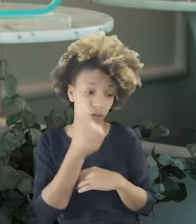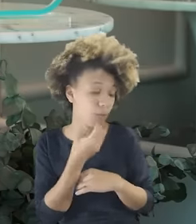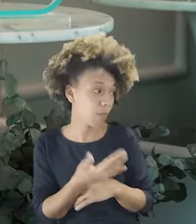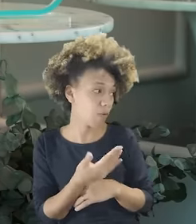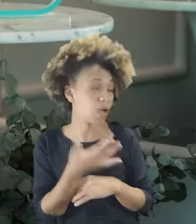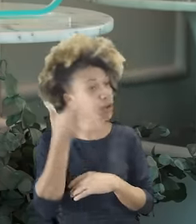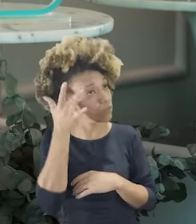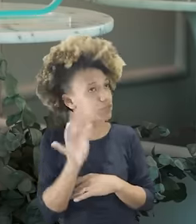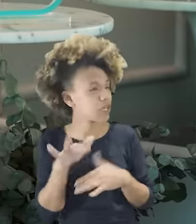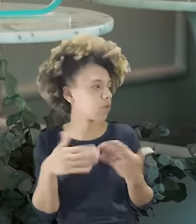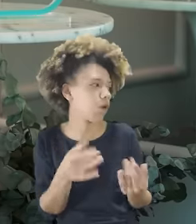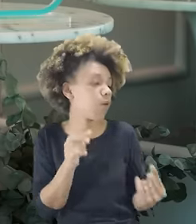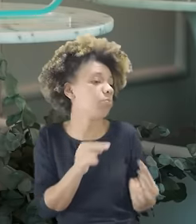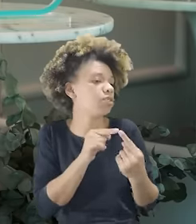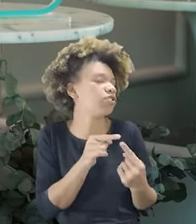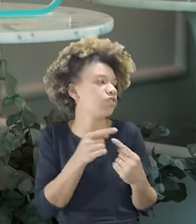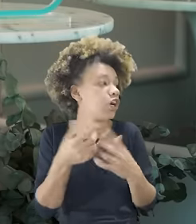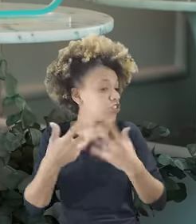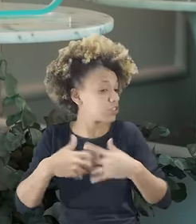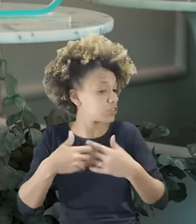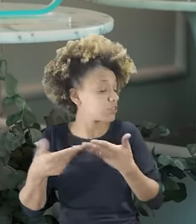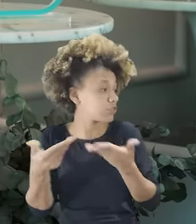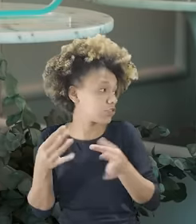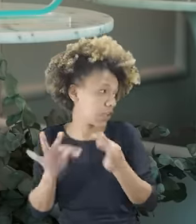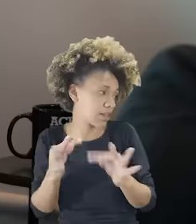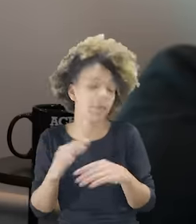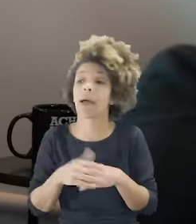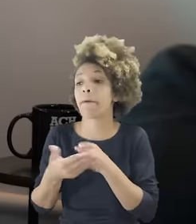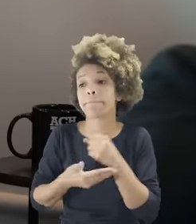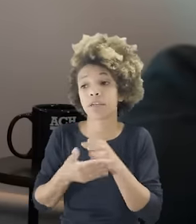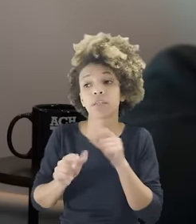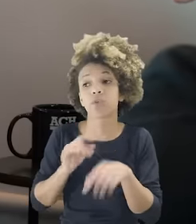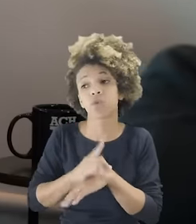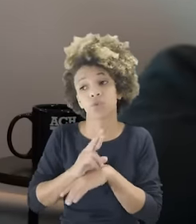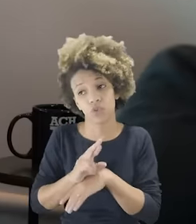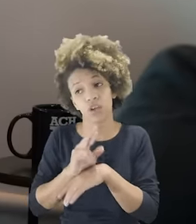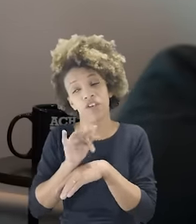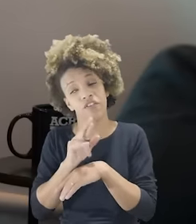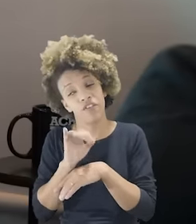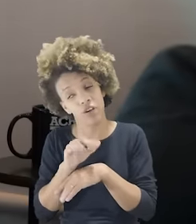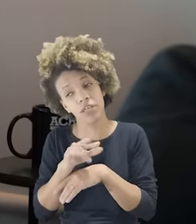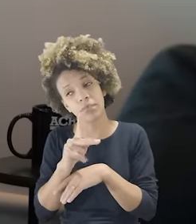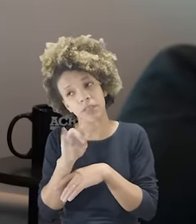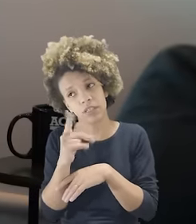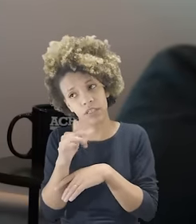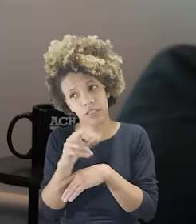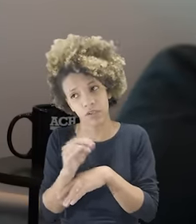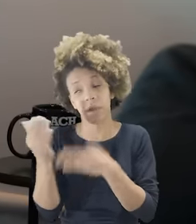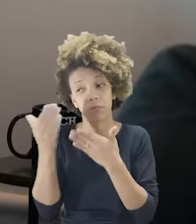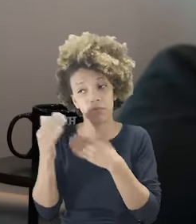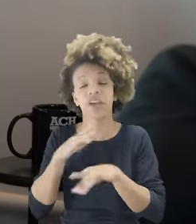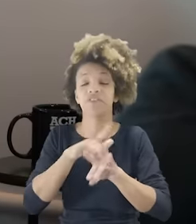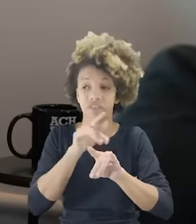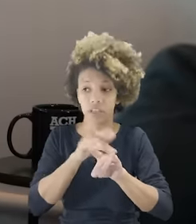acho muito boa a sua eu não sei dar Qual que é a sua linha de terapia é muito baseada no Dr Flores Pinheiro faz